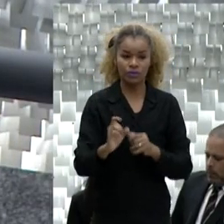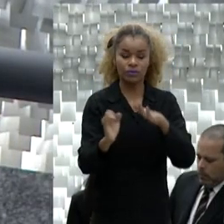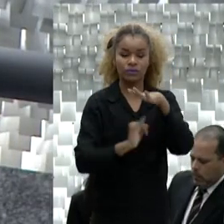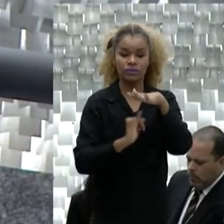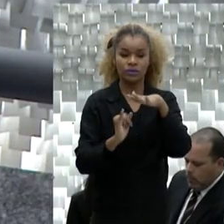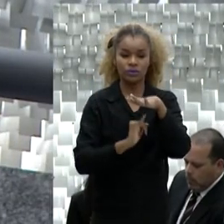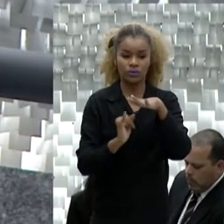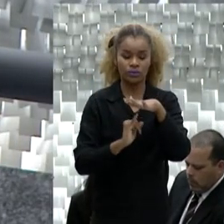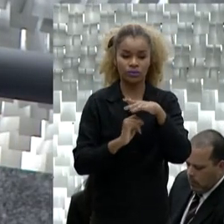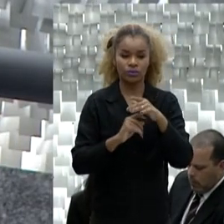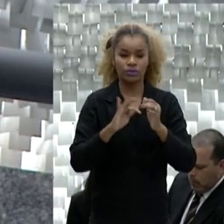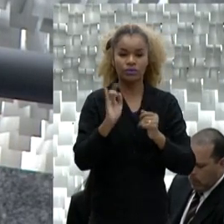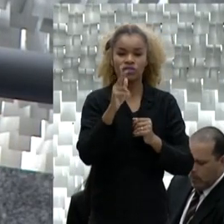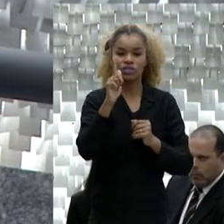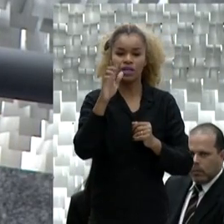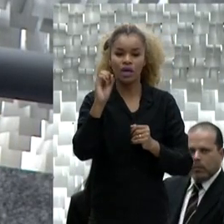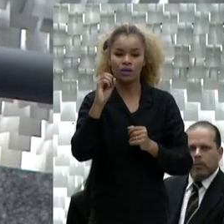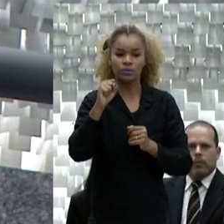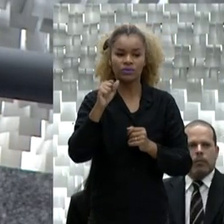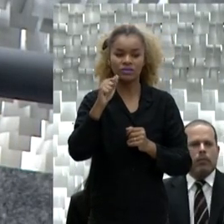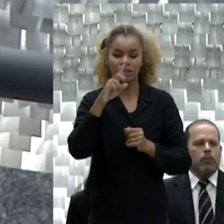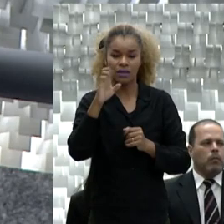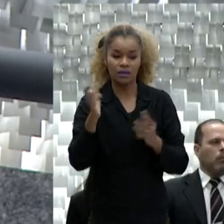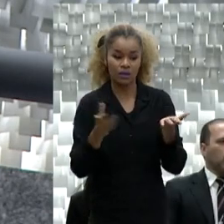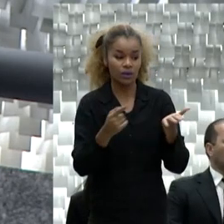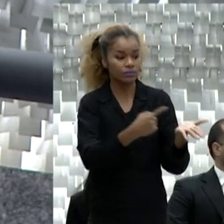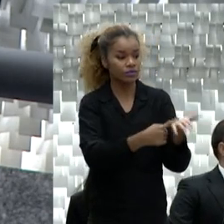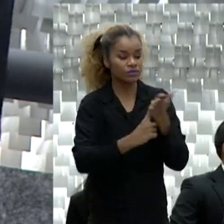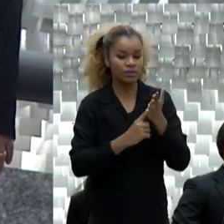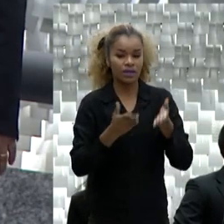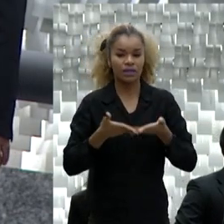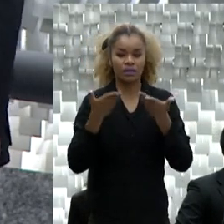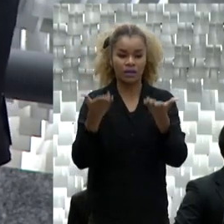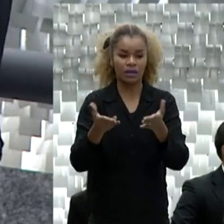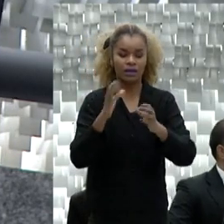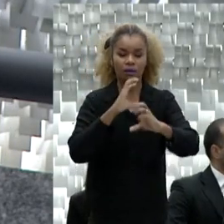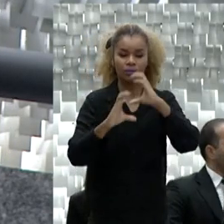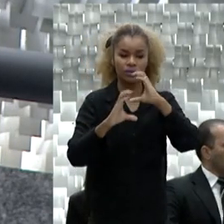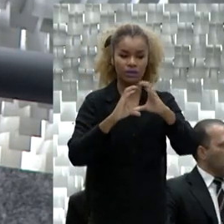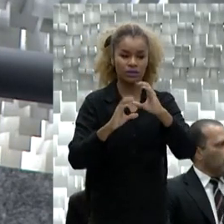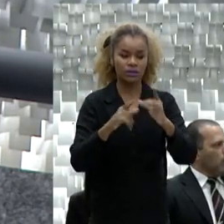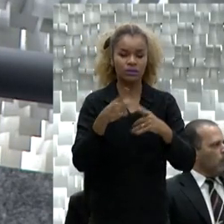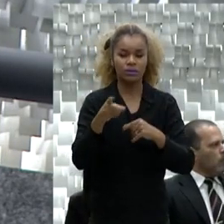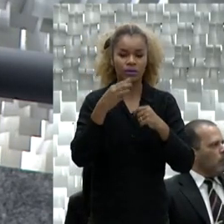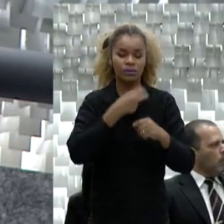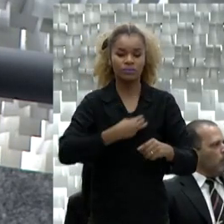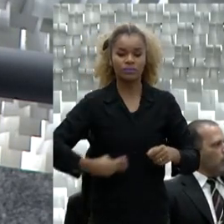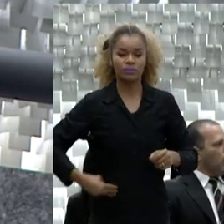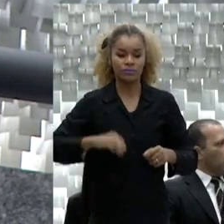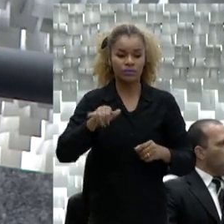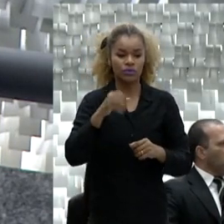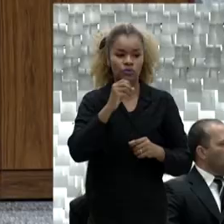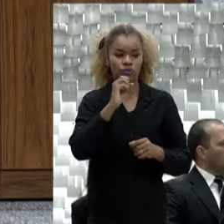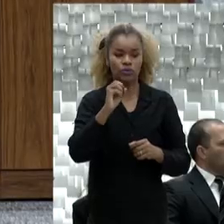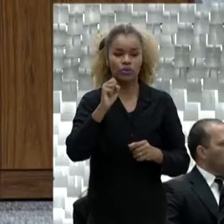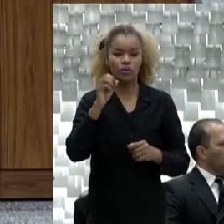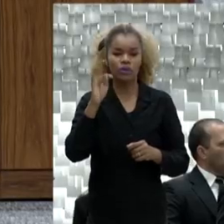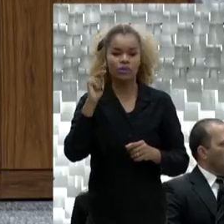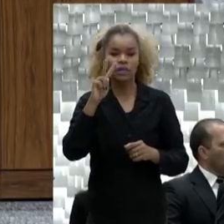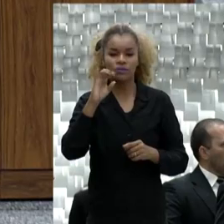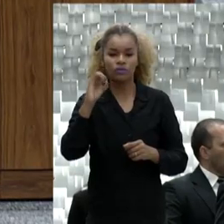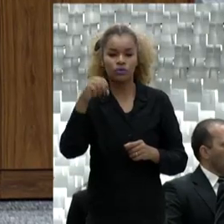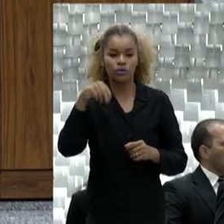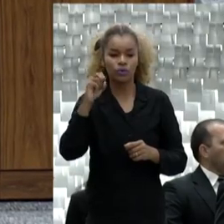Instituto, Tiago Salles, é convidado a fazer a entrega da publicação ao ministro João Otávio de Noronha.